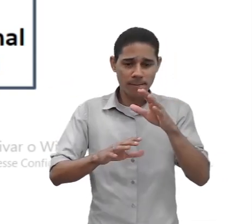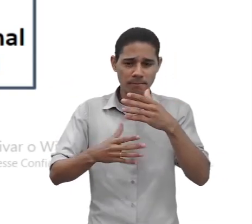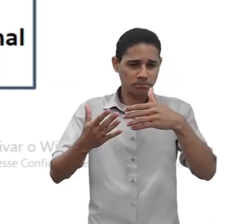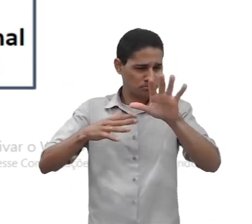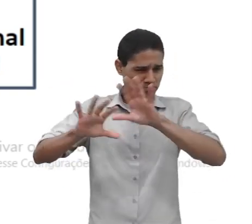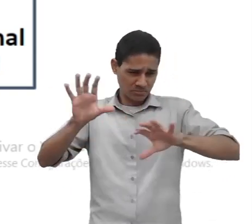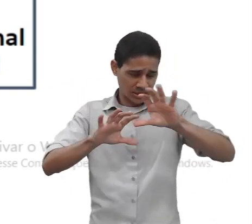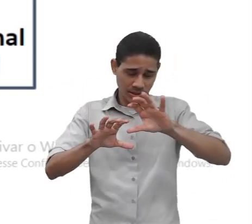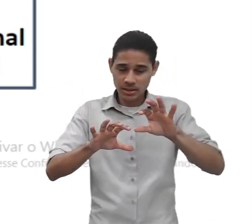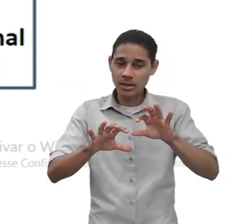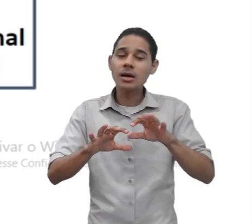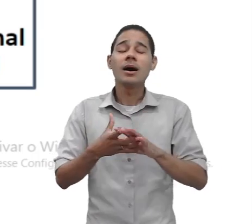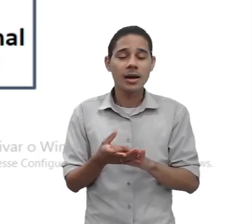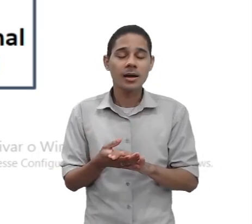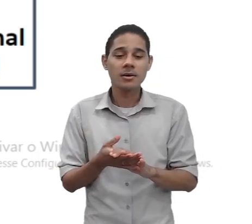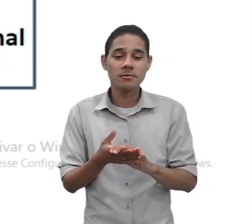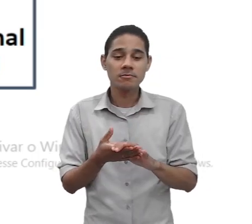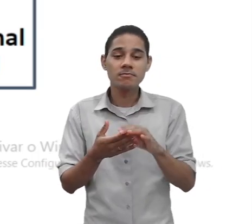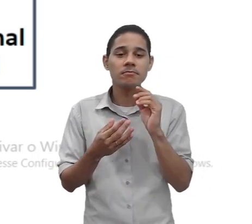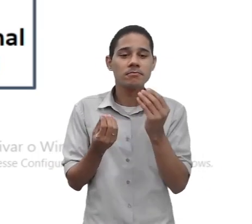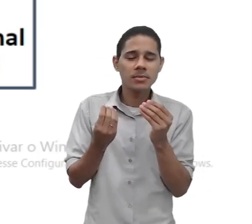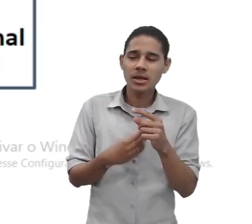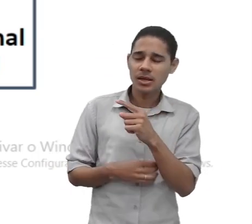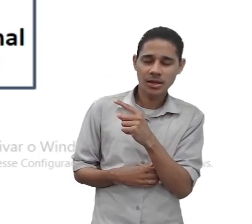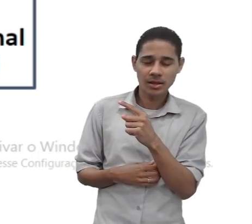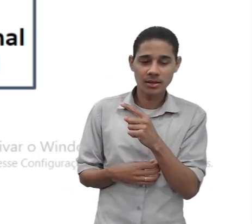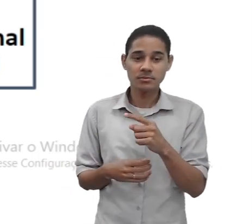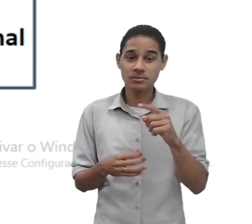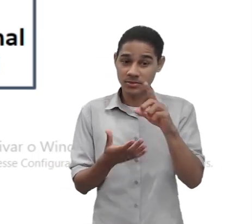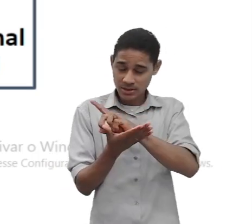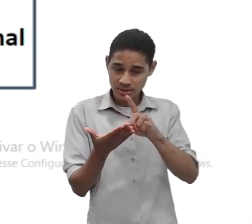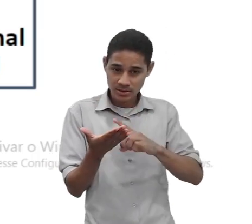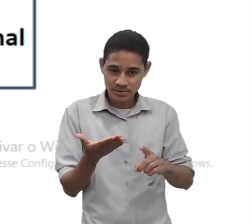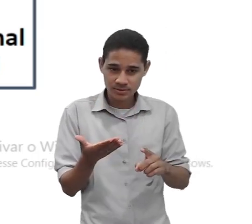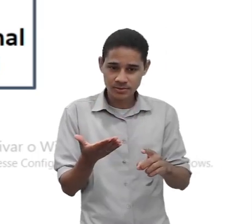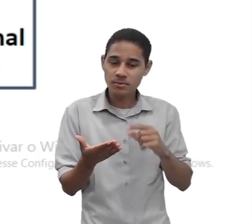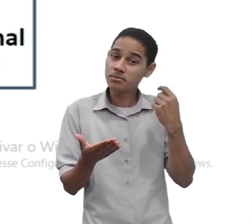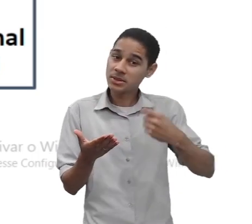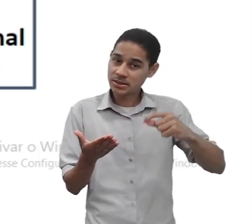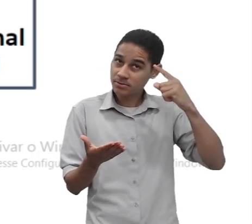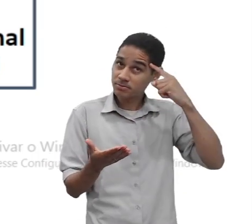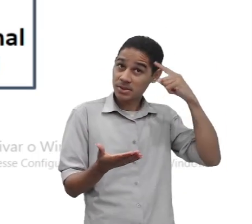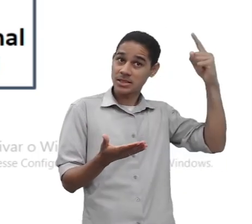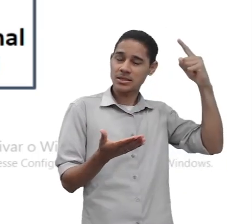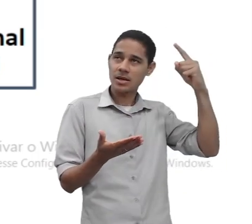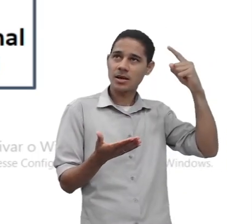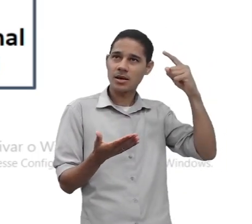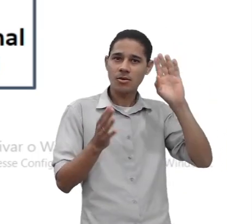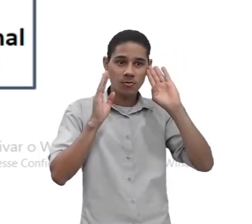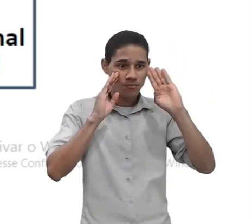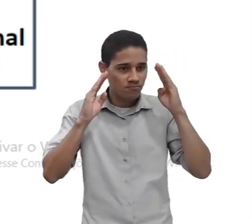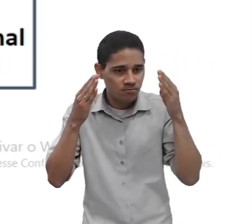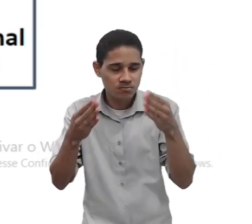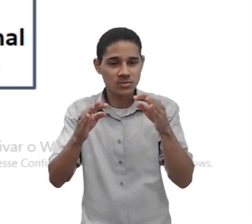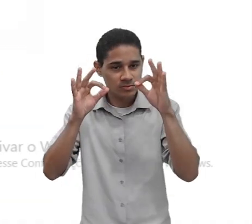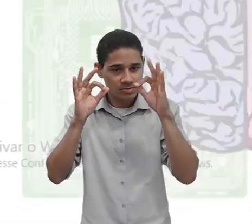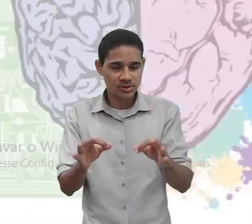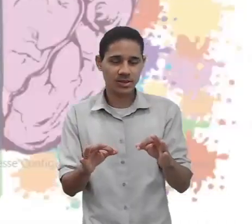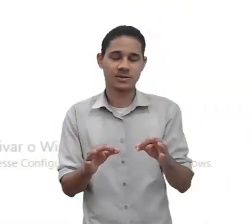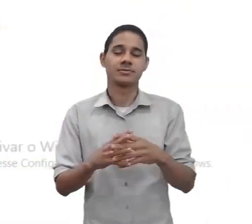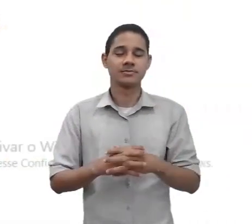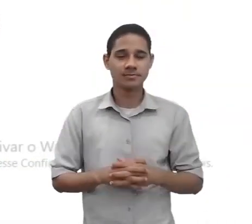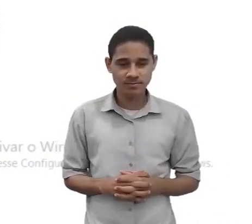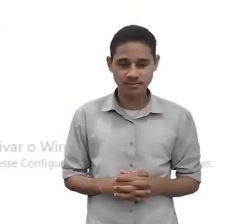apresentação acidental. Porque a aleatoriedade, na verdade, no design tem que ser usada com intenção, com objetivo e com execução